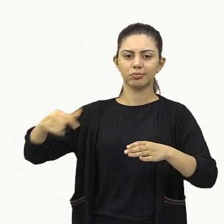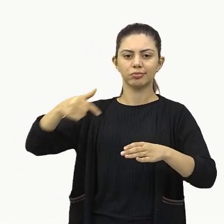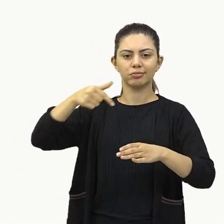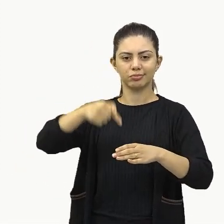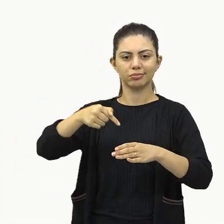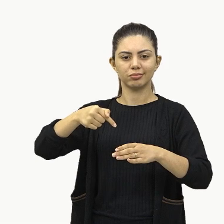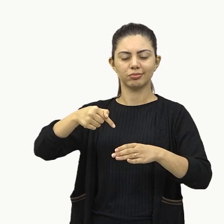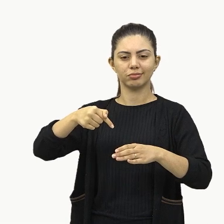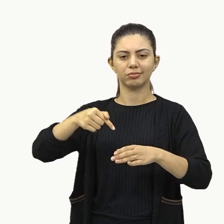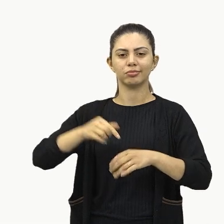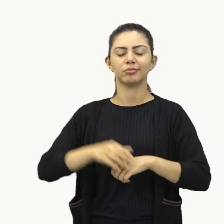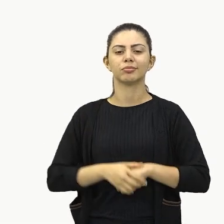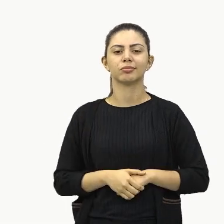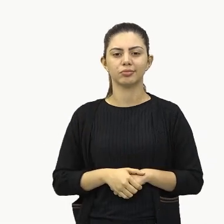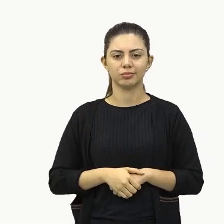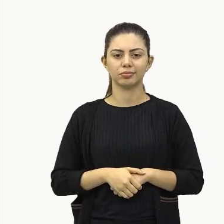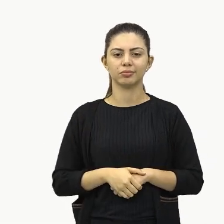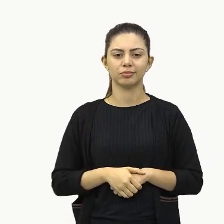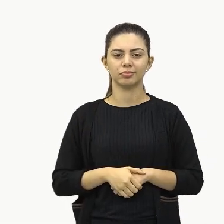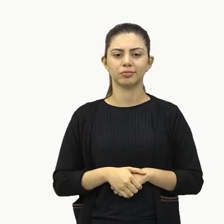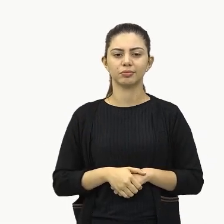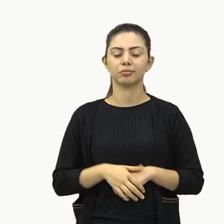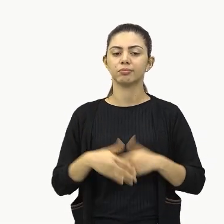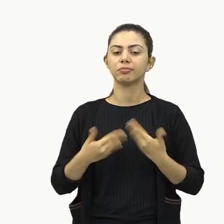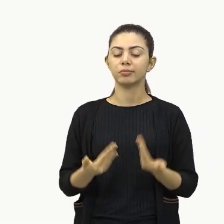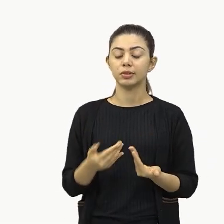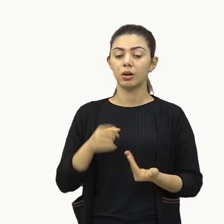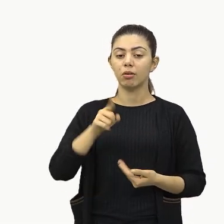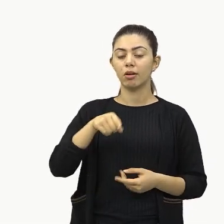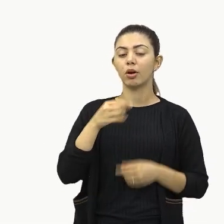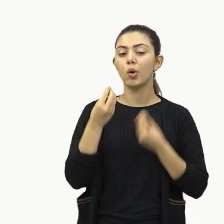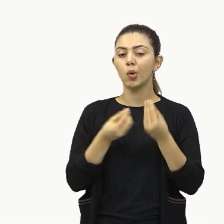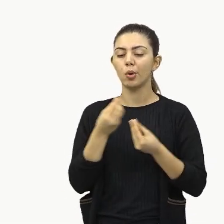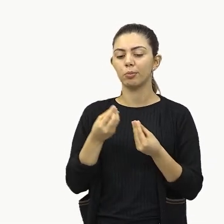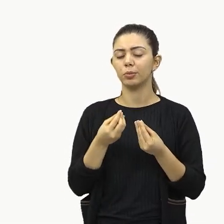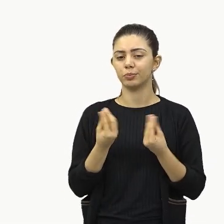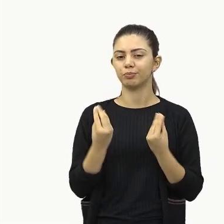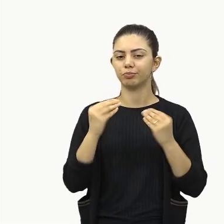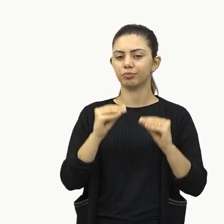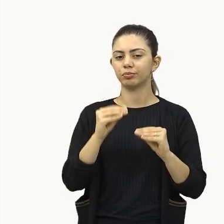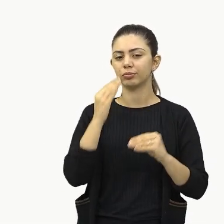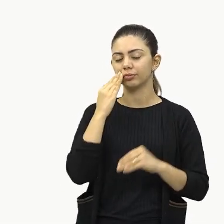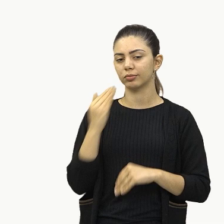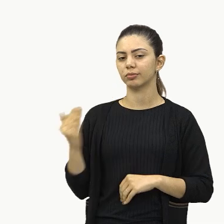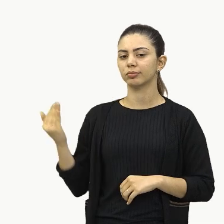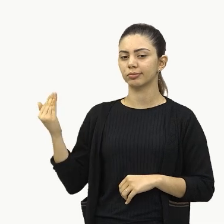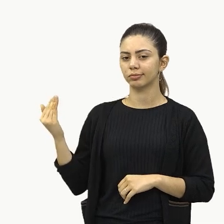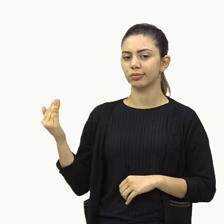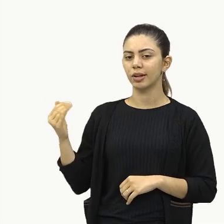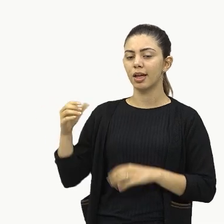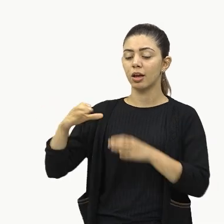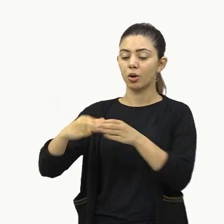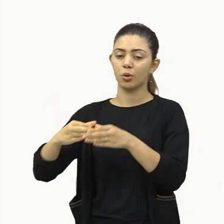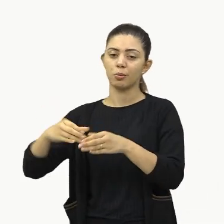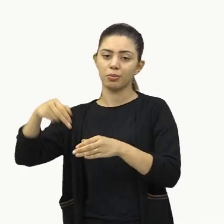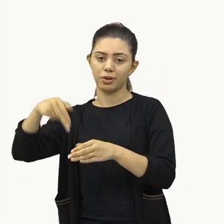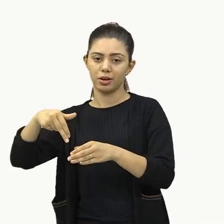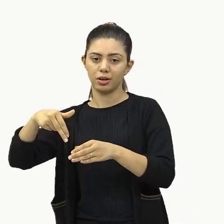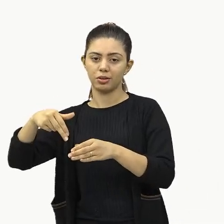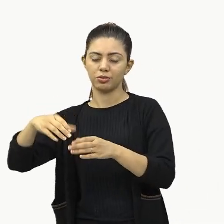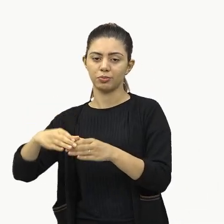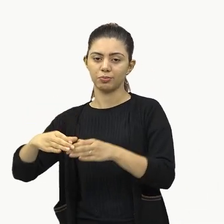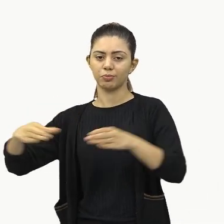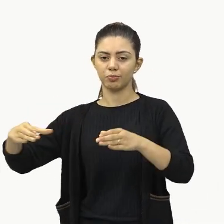dos racionais. Então, os naturais estão contidos nos inteiros, e os inteiros